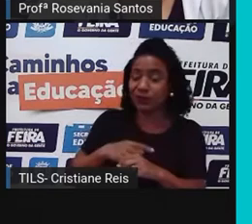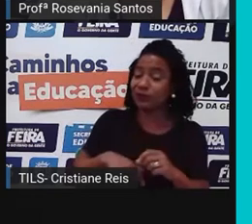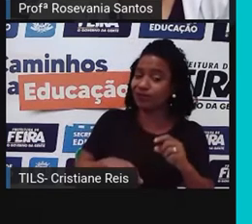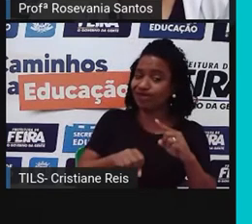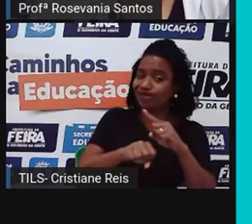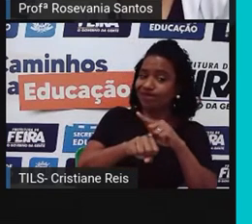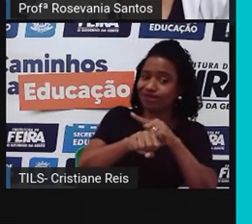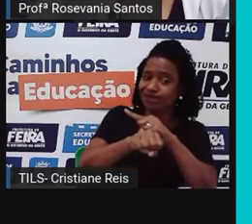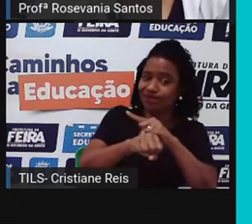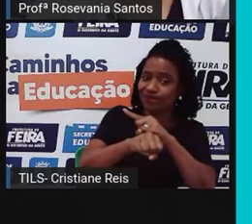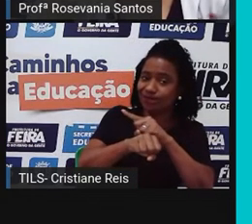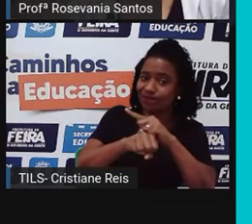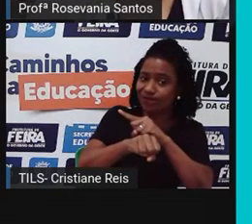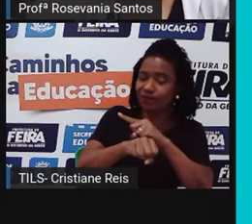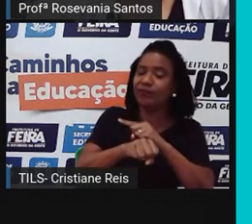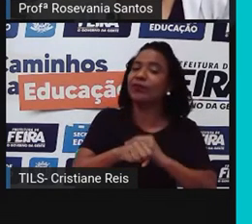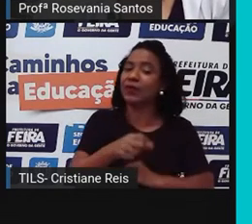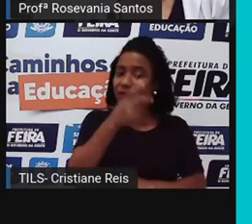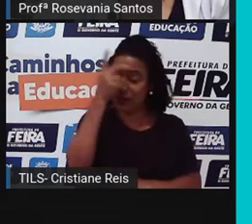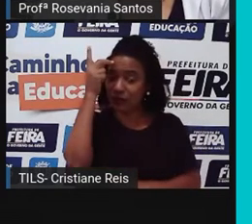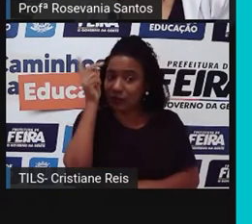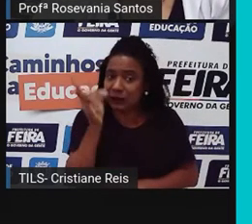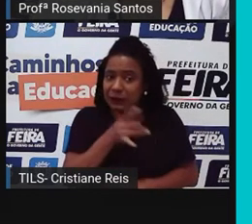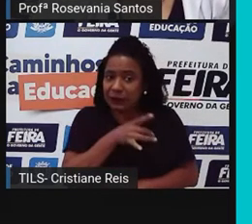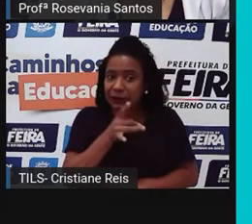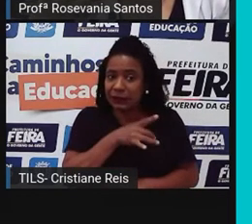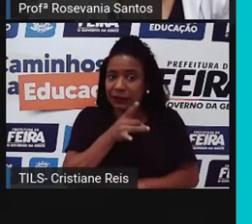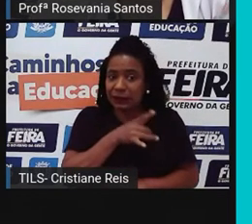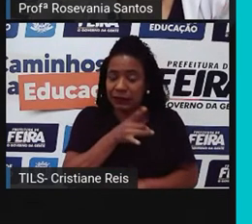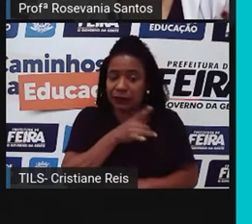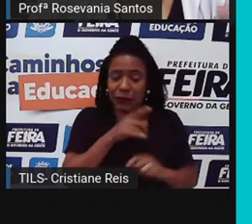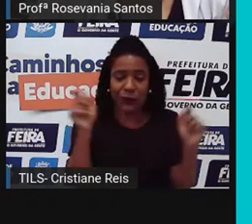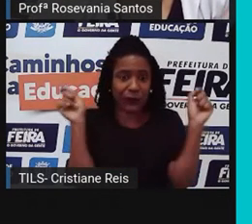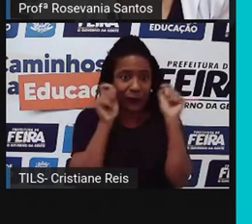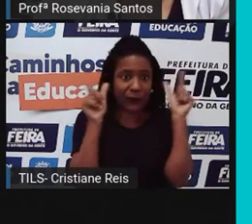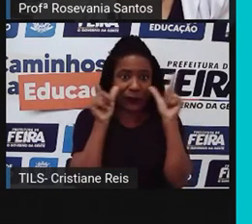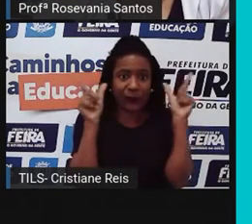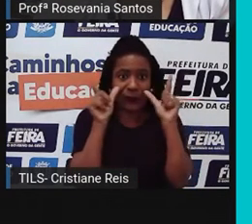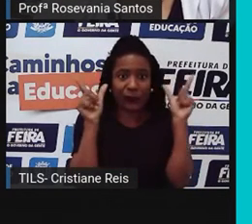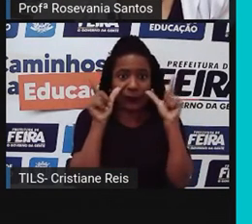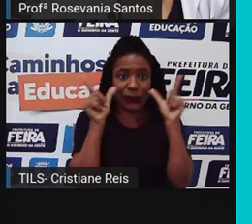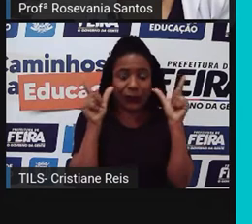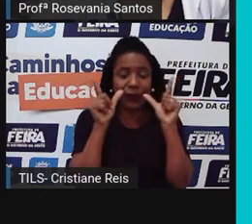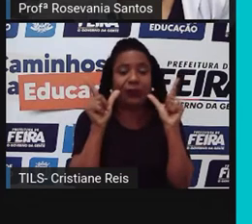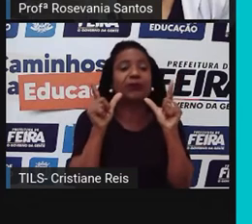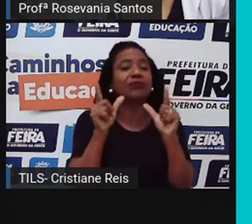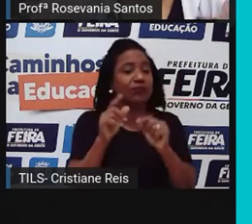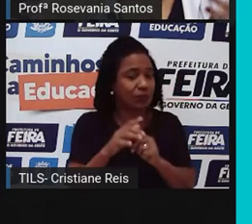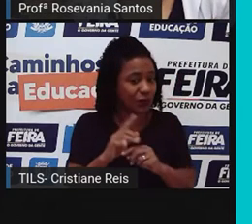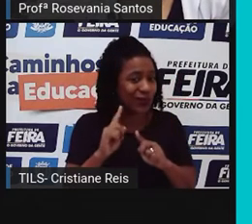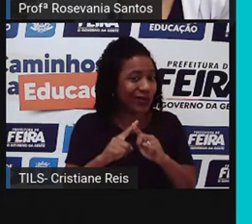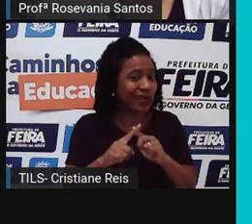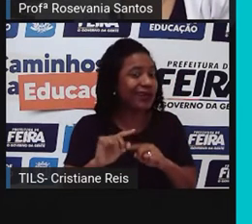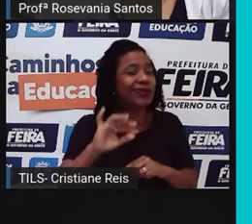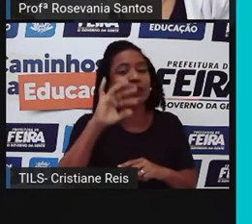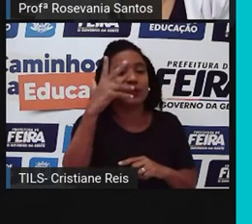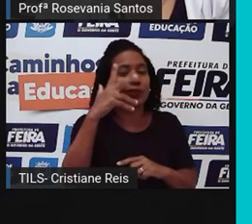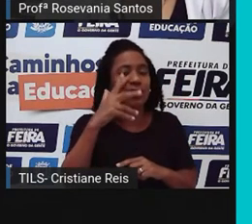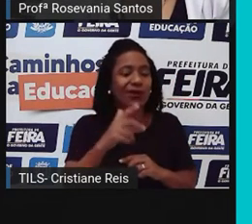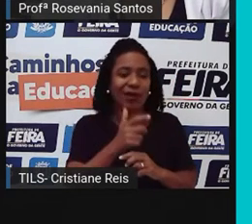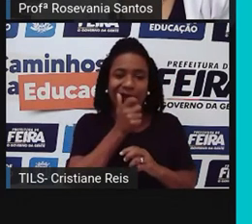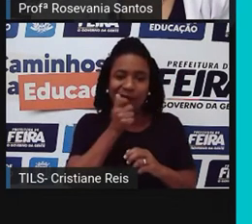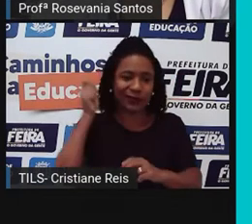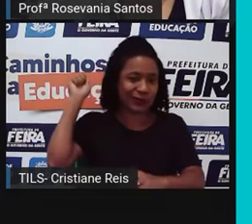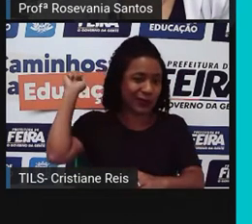atômicas, né, todo mundo ficou horrorizado com a situação da própria bomba e ninguém queria passar por